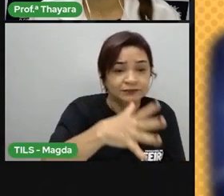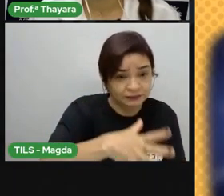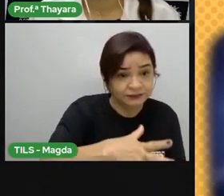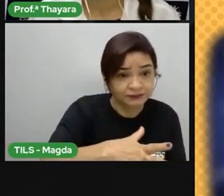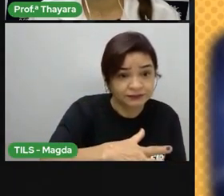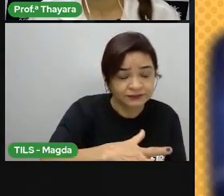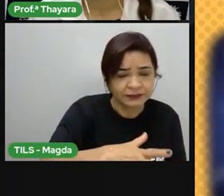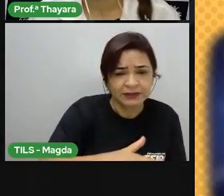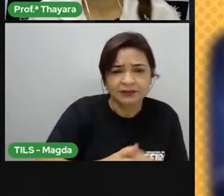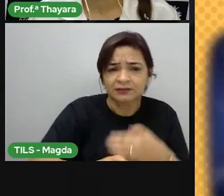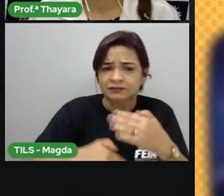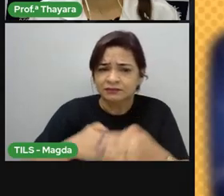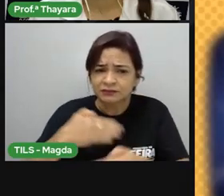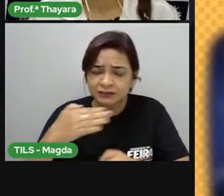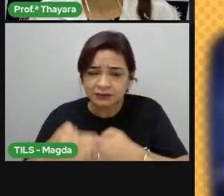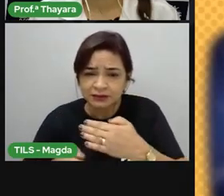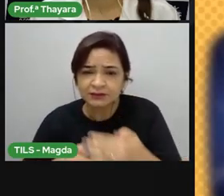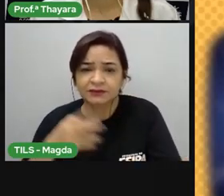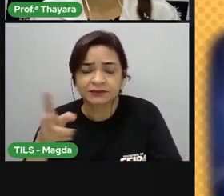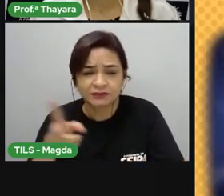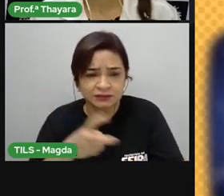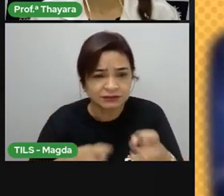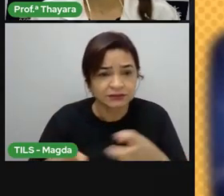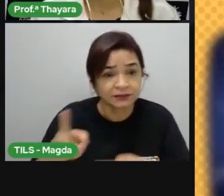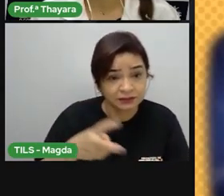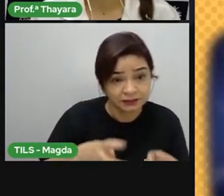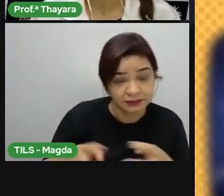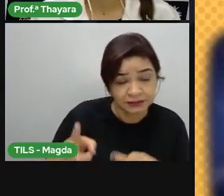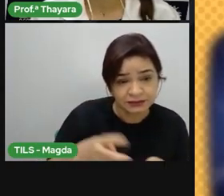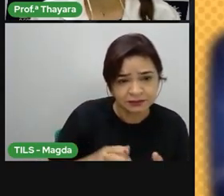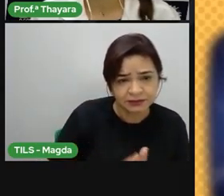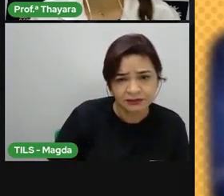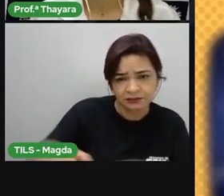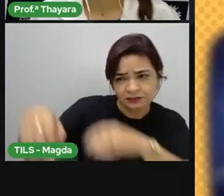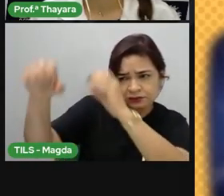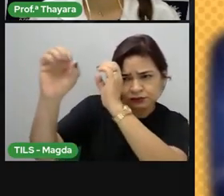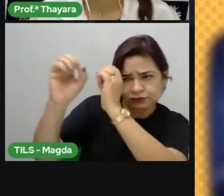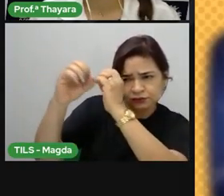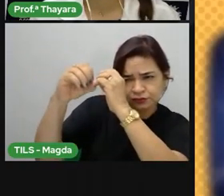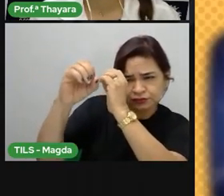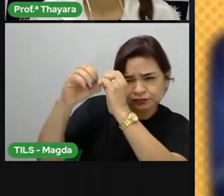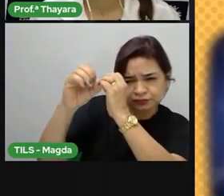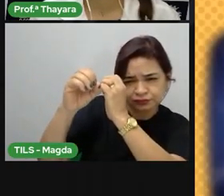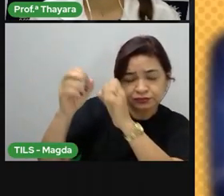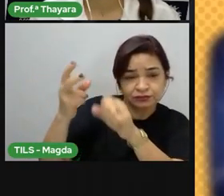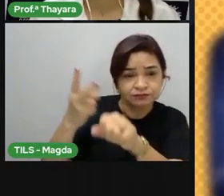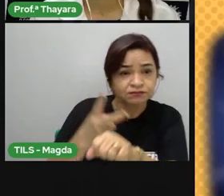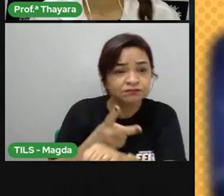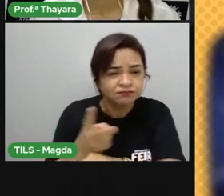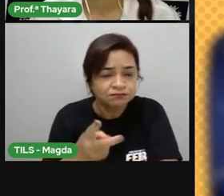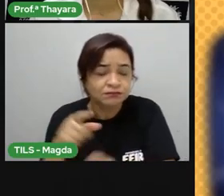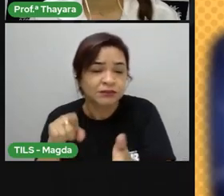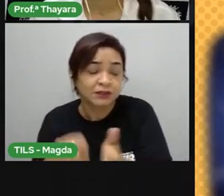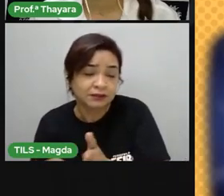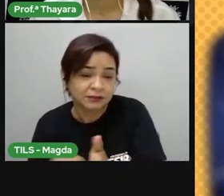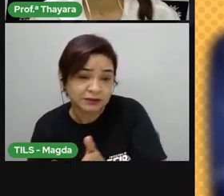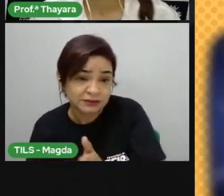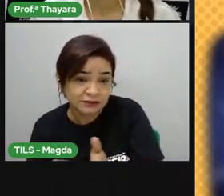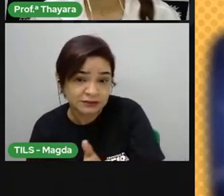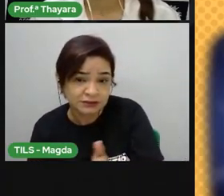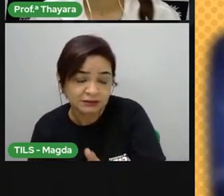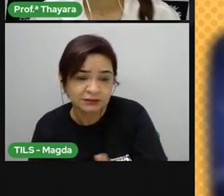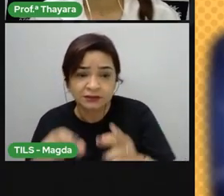sido cada vez mais detectados nos últimos anos, pelos telescópios que buscam por asteroides próximos à Terra e por câmeras que registram